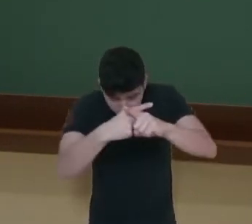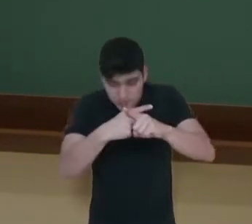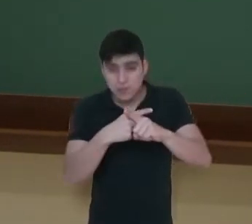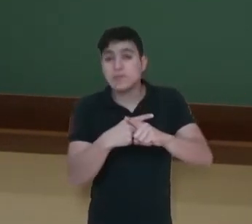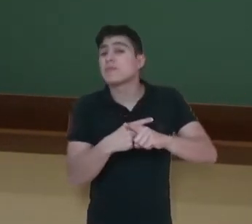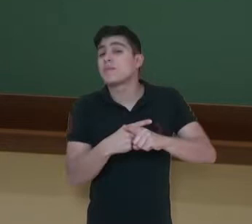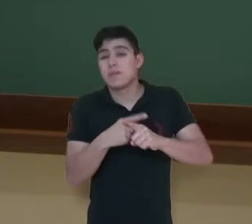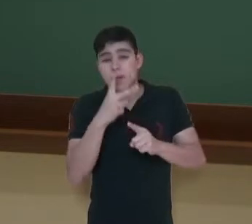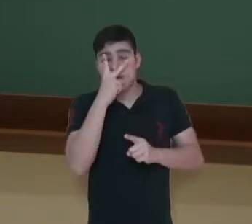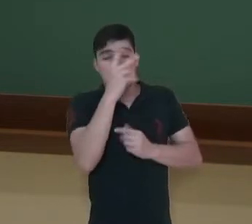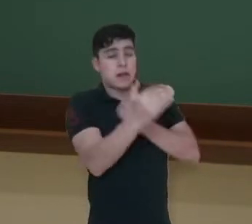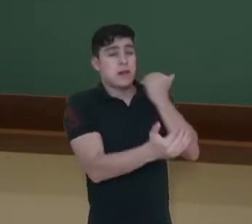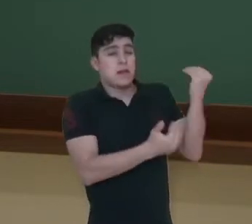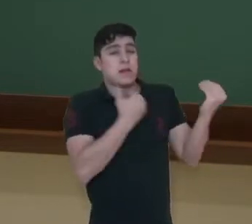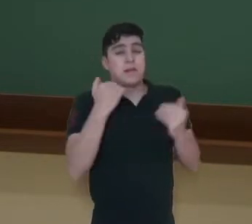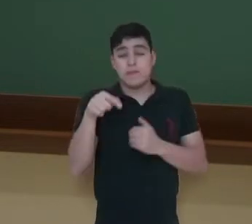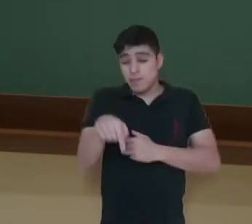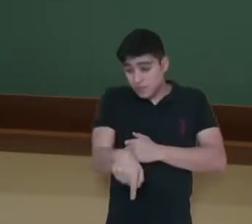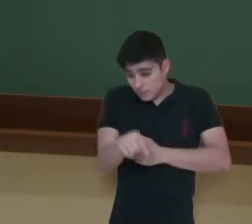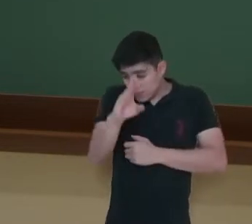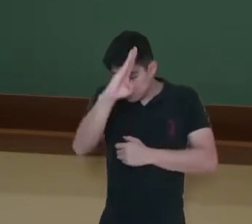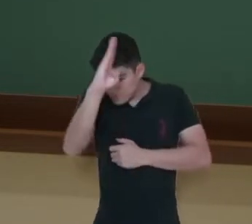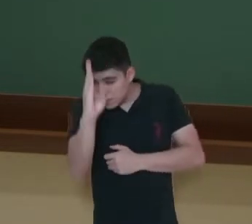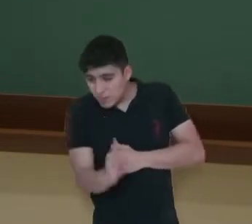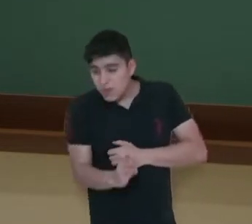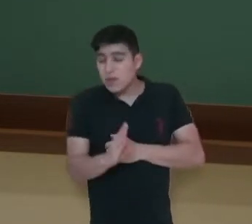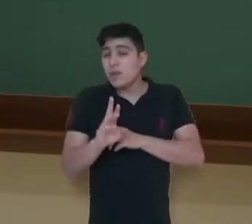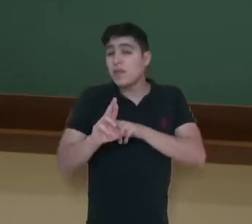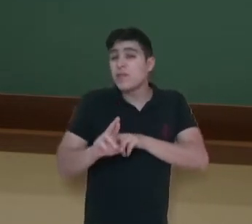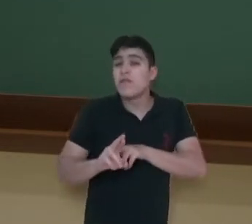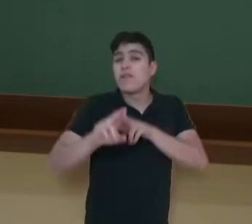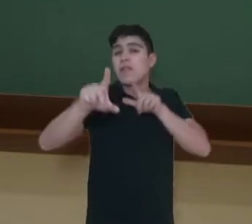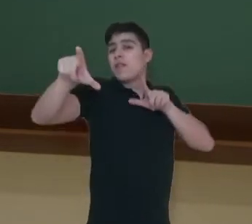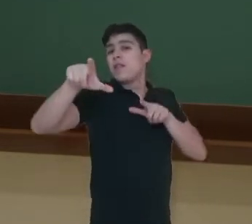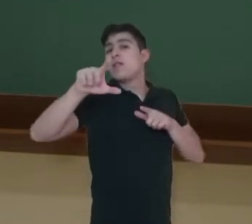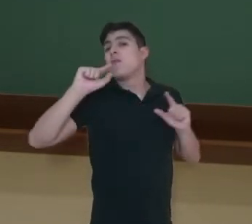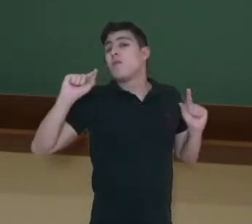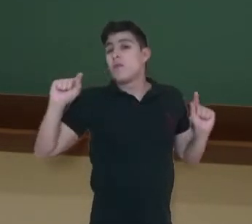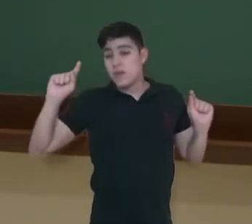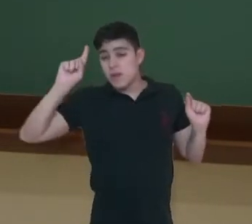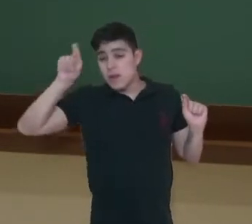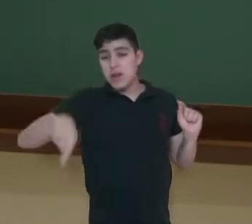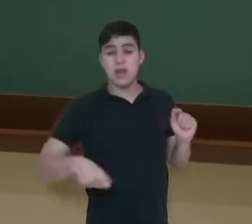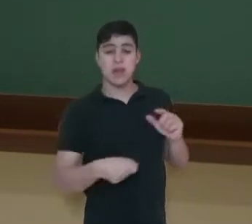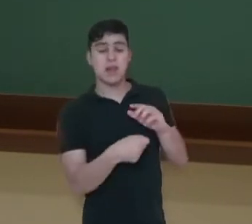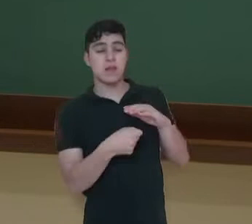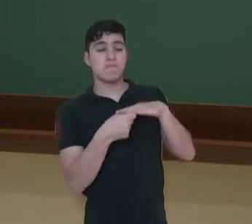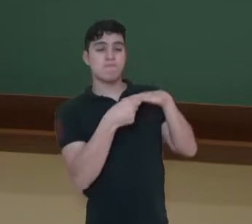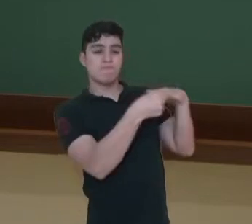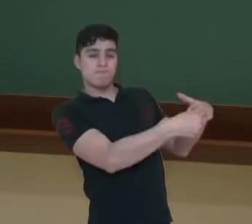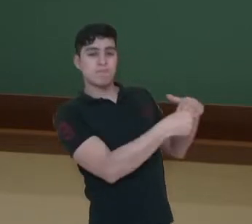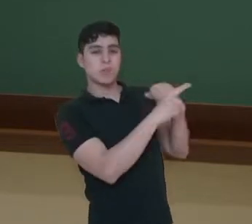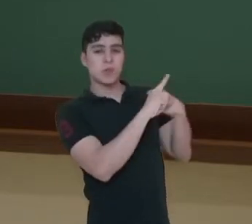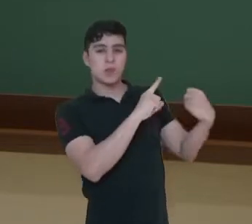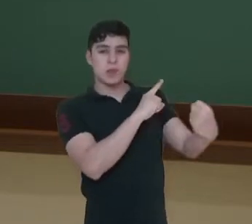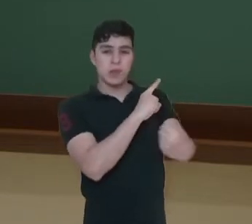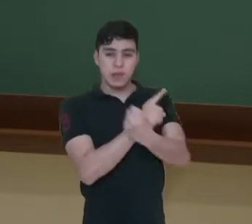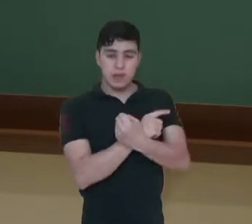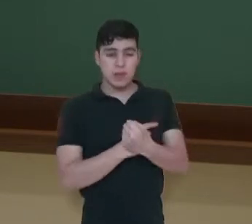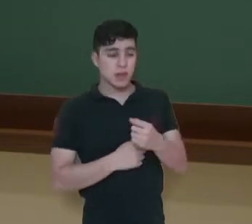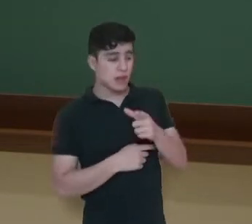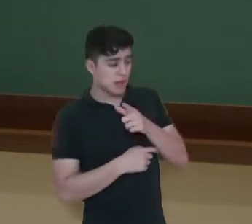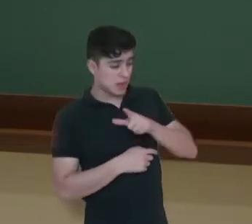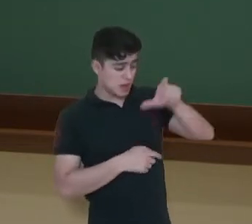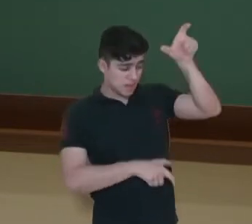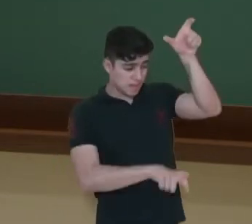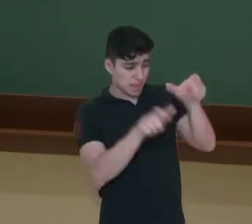assim indiscriminada. Já dentro do Brasil é um pouco diferente. Dentro do Brasil nós temos já um isolamento social. Então muitas vezes nós temos pessoas